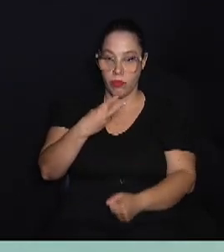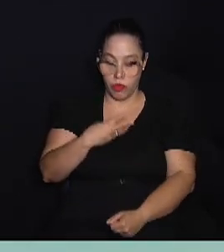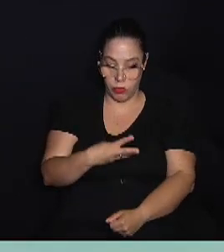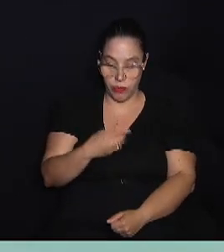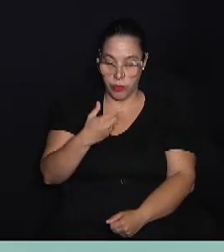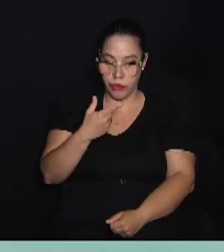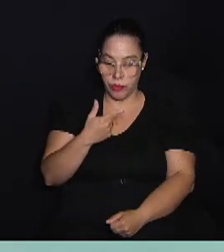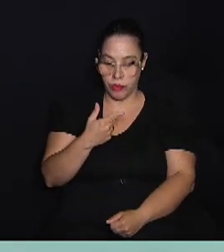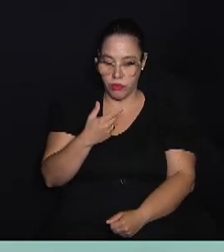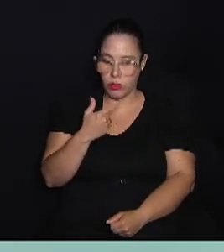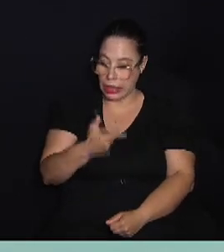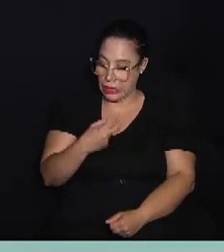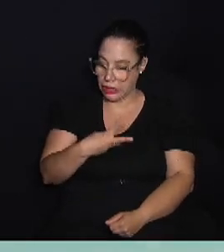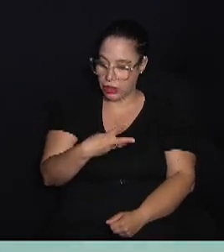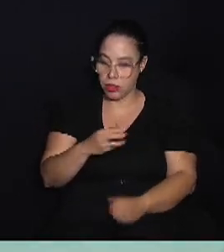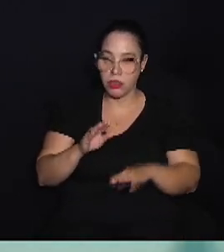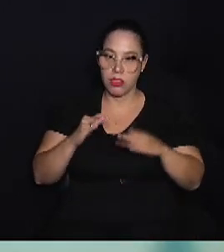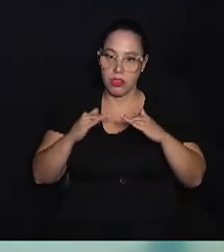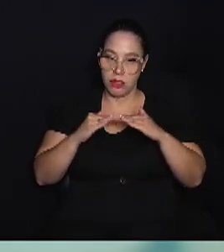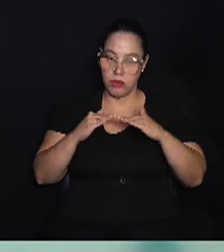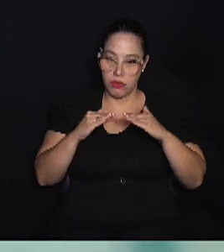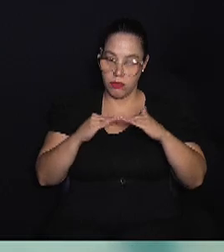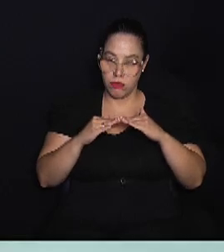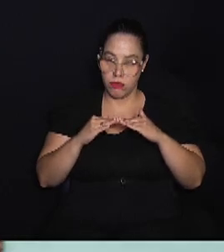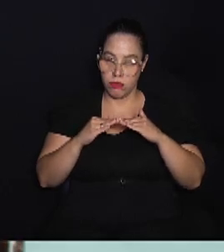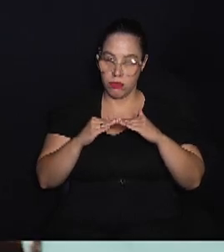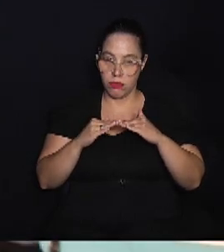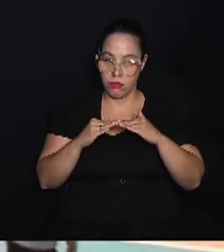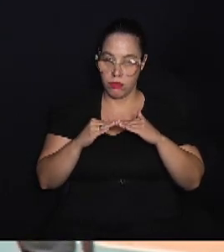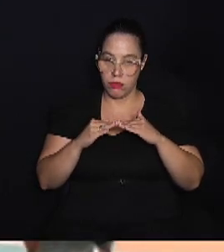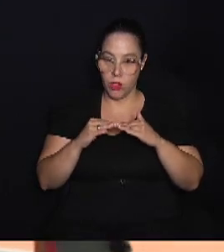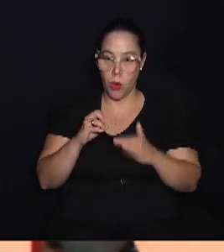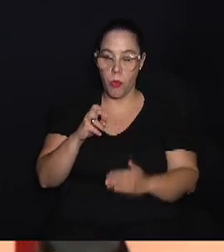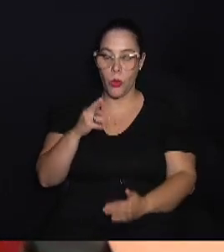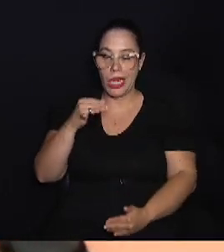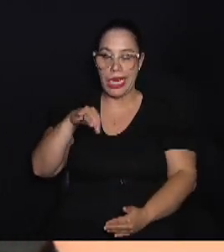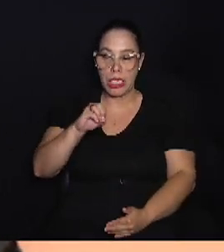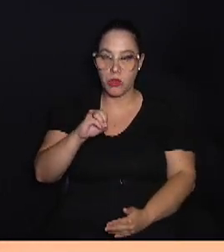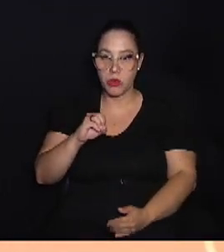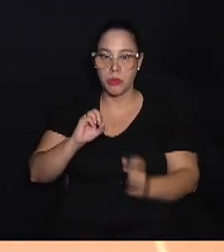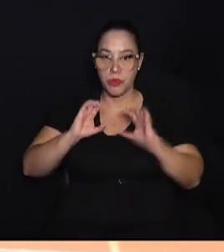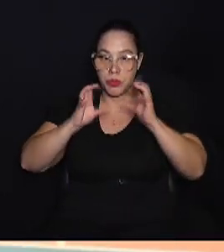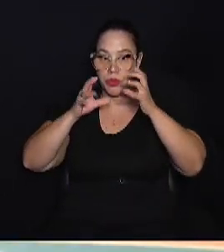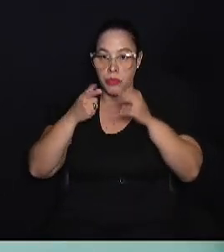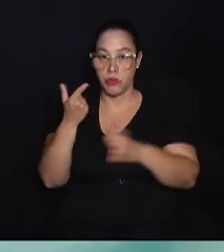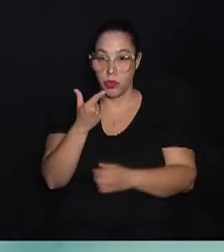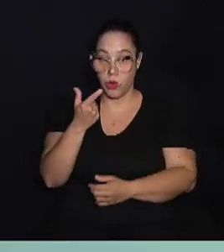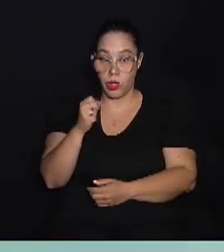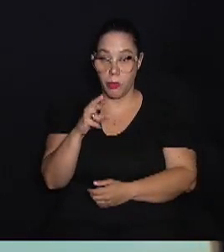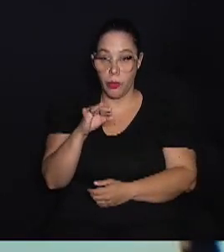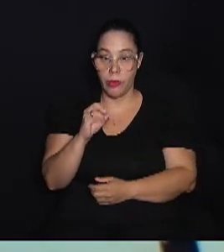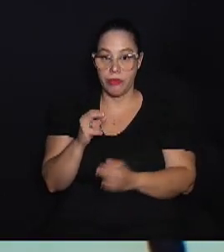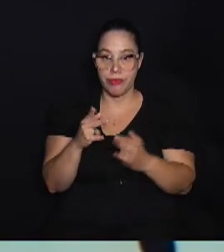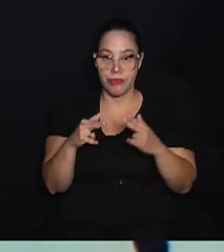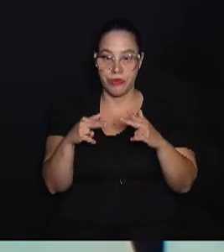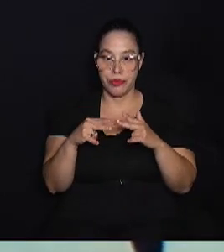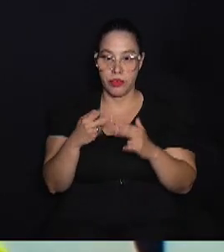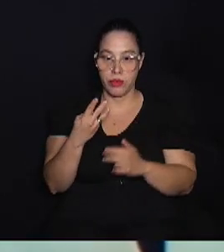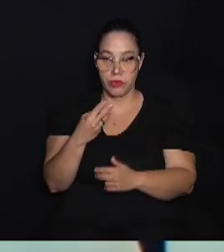os donos da casa igualaram, mas a equipe comandada por Bruninho fez 2 pontos seguidos para fechar